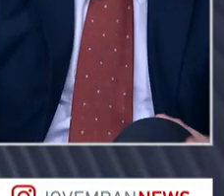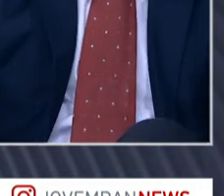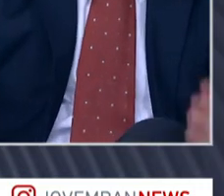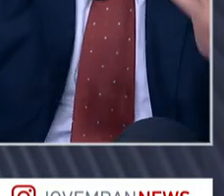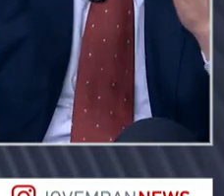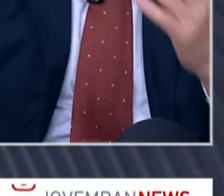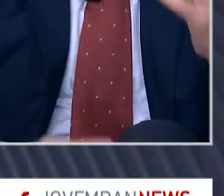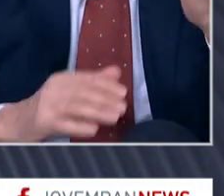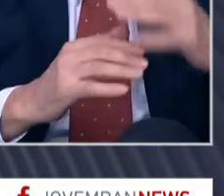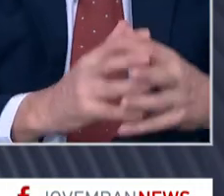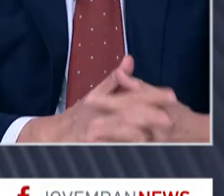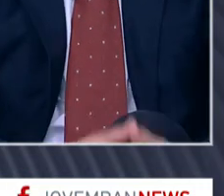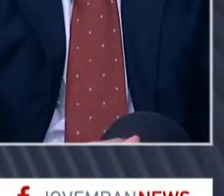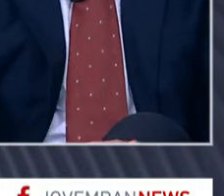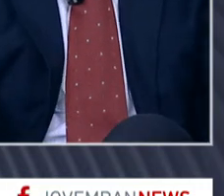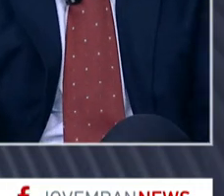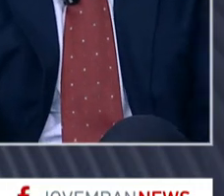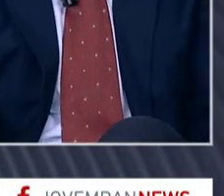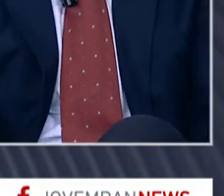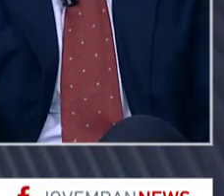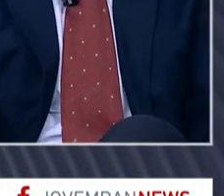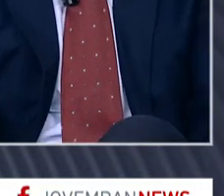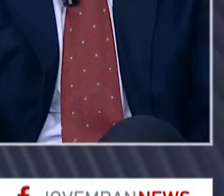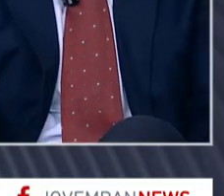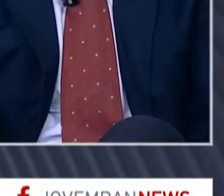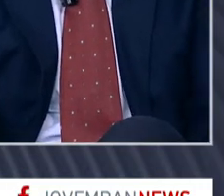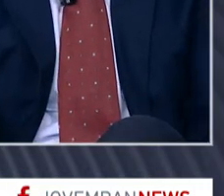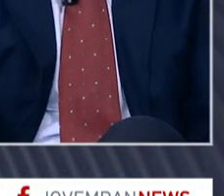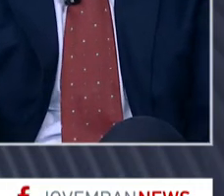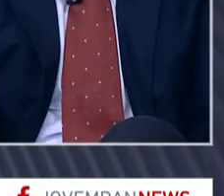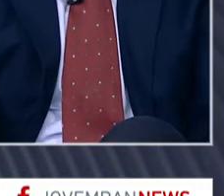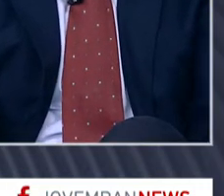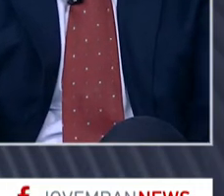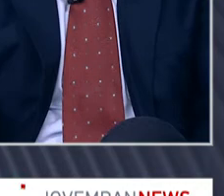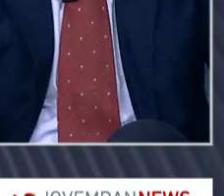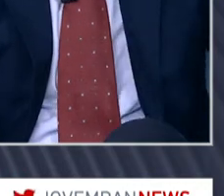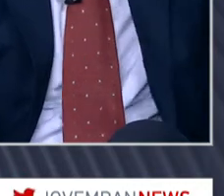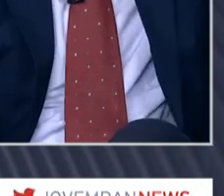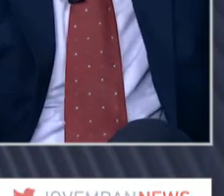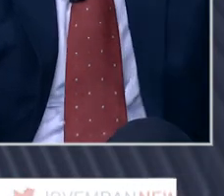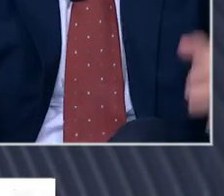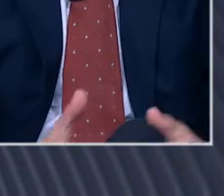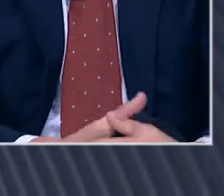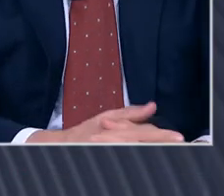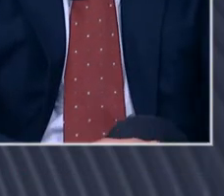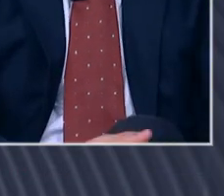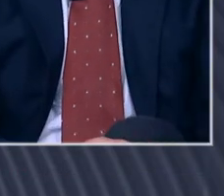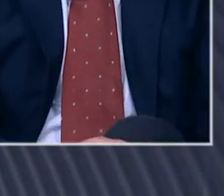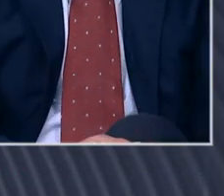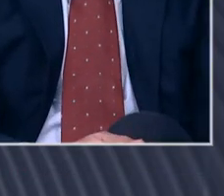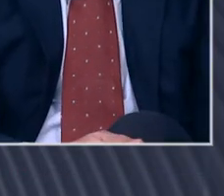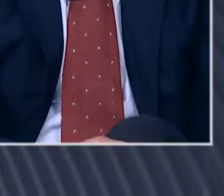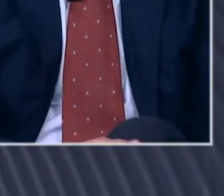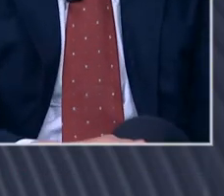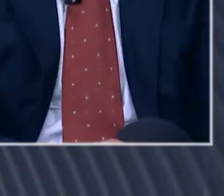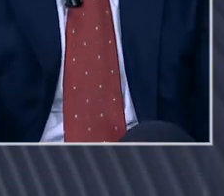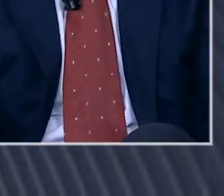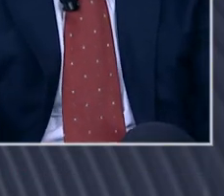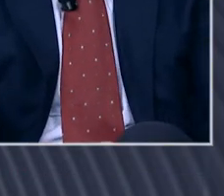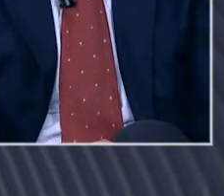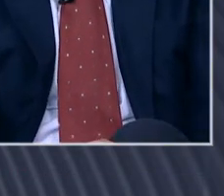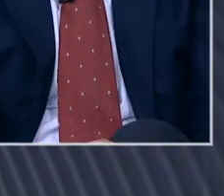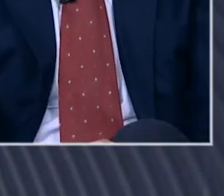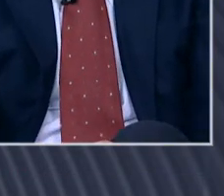Petrobras subiram 11%. Senhores, muito obrigado pela companhia. Vocês ficam agora com os pingos nos is aqui na programação da Jovem Pan e a gente se vê